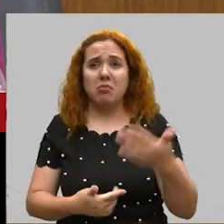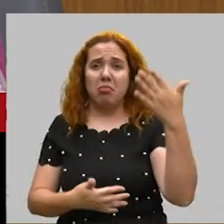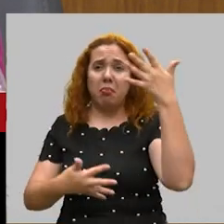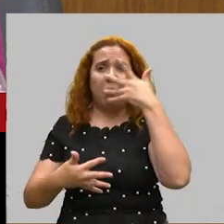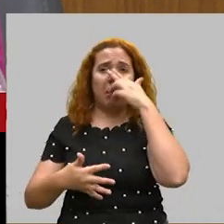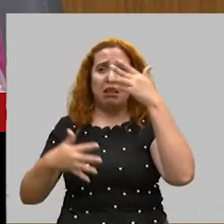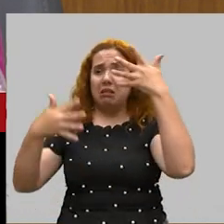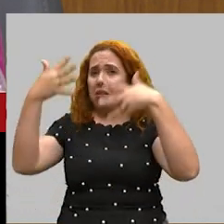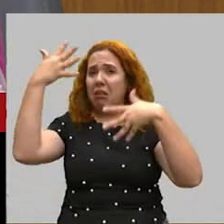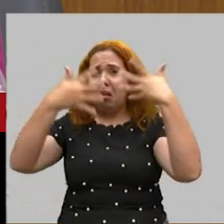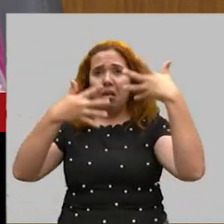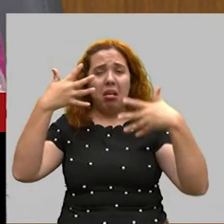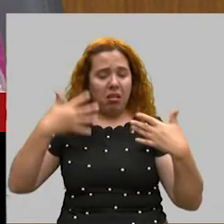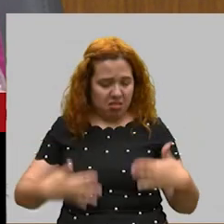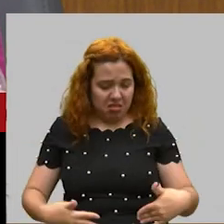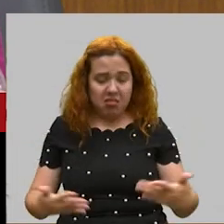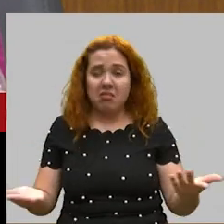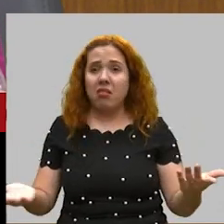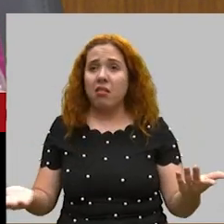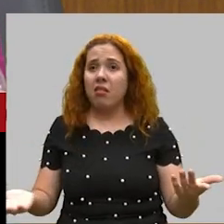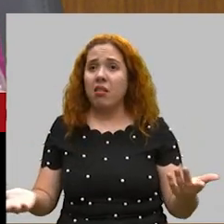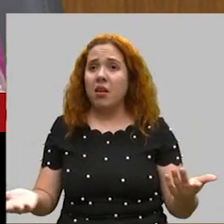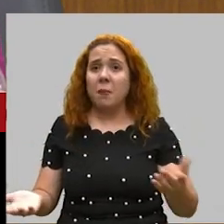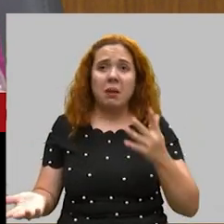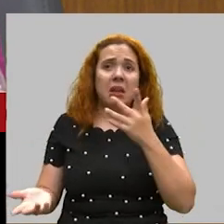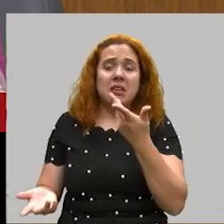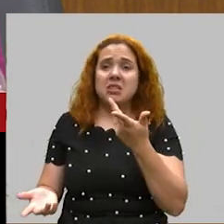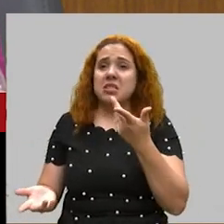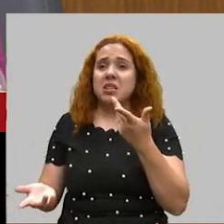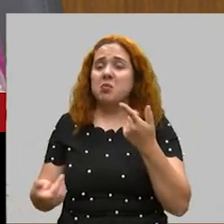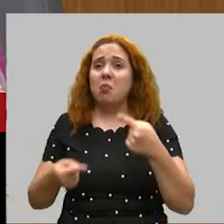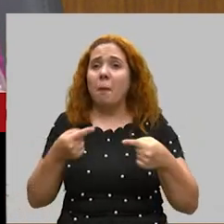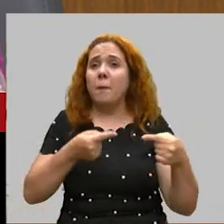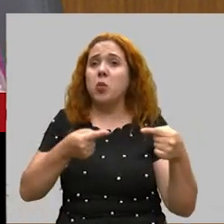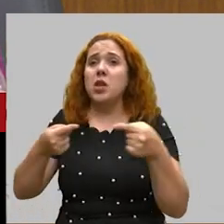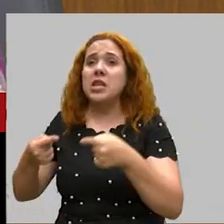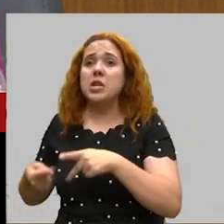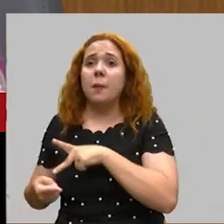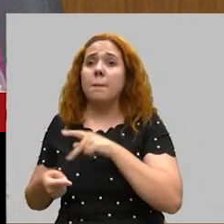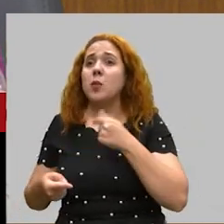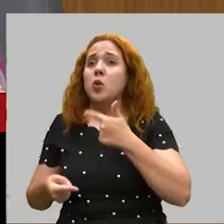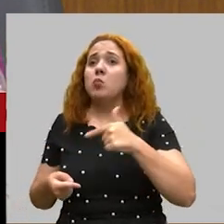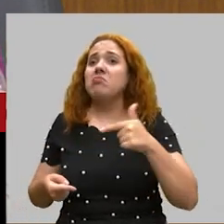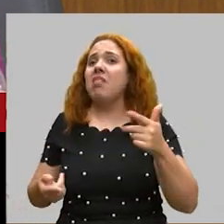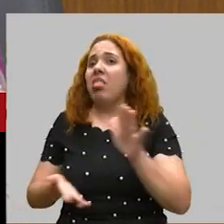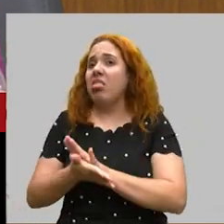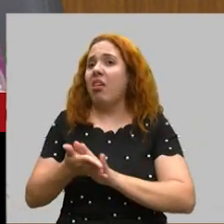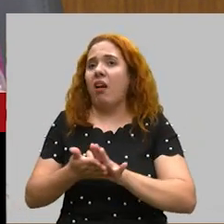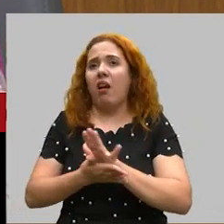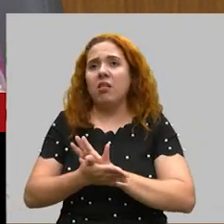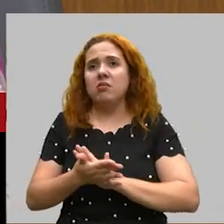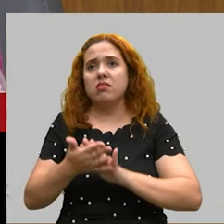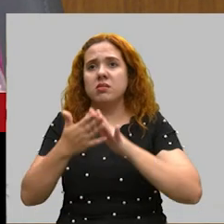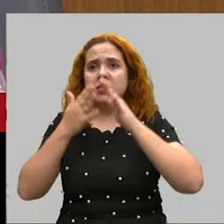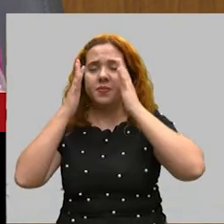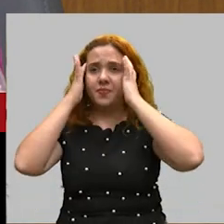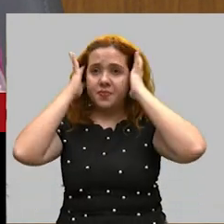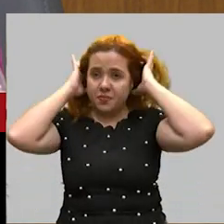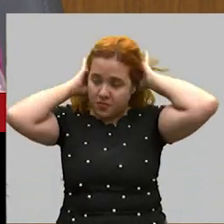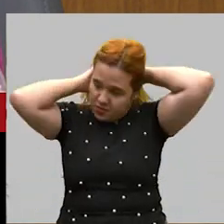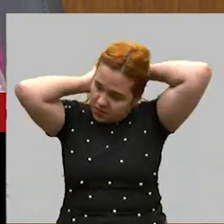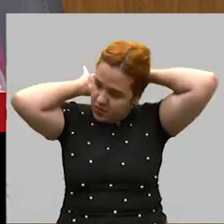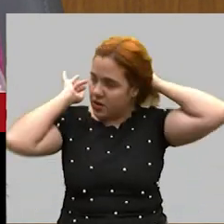ados pela política pública da rede estadual os trabalhadores do campo é que hoje né nós